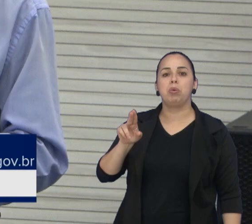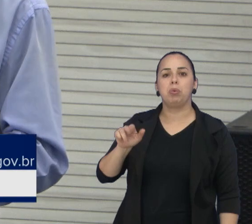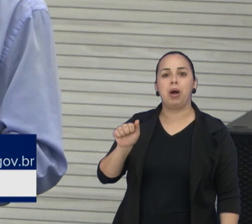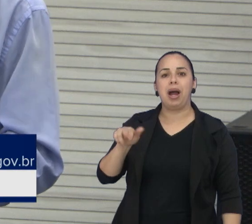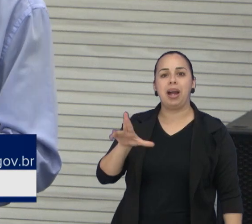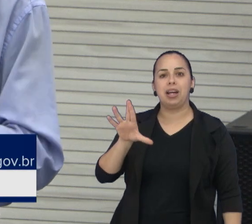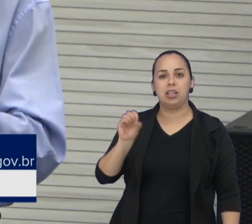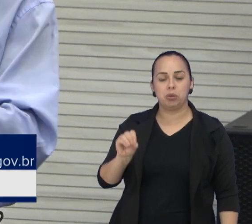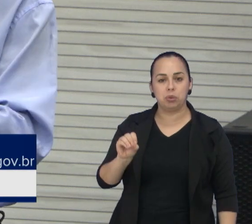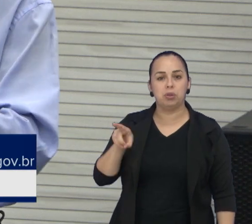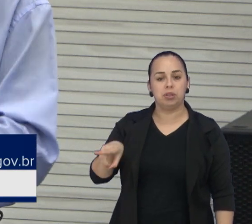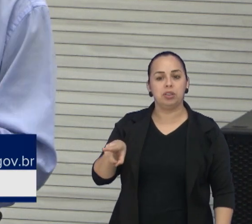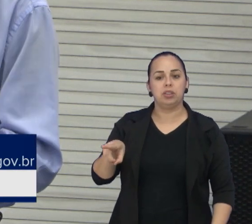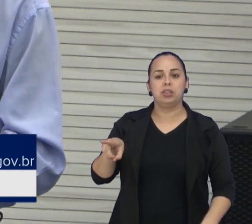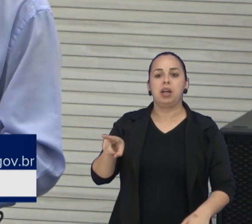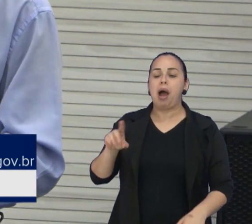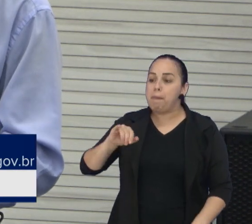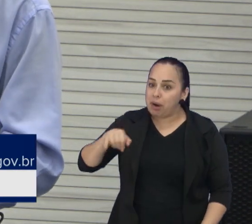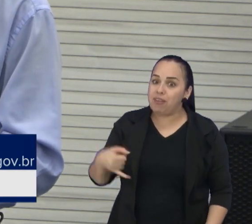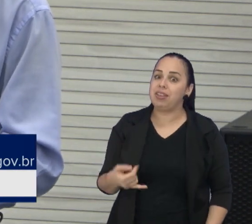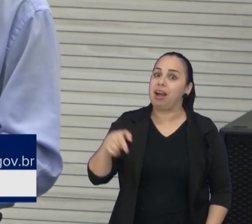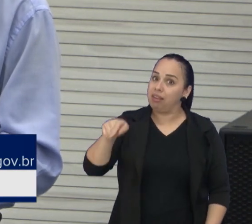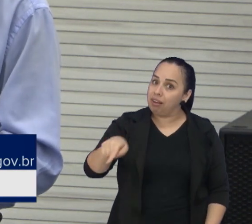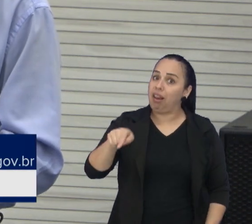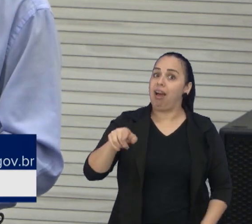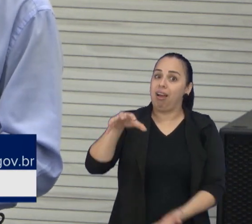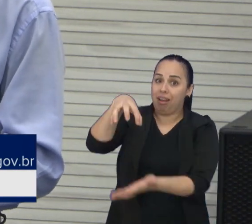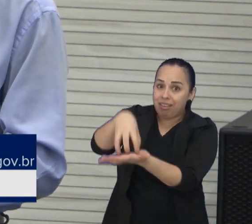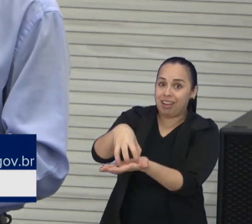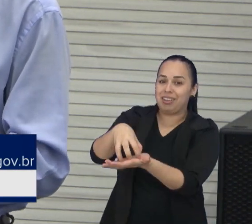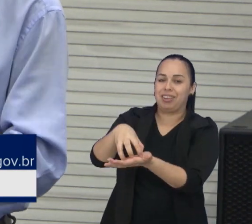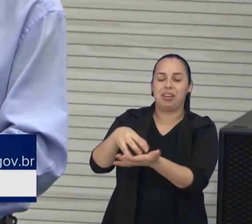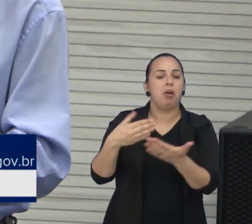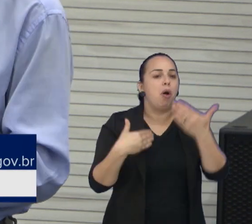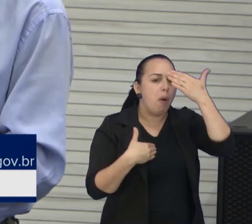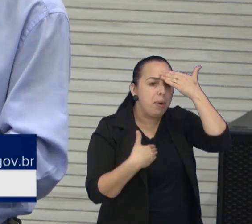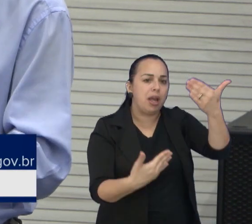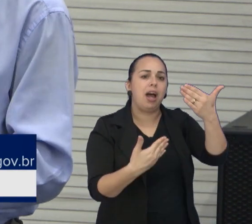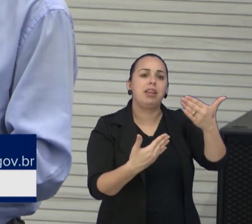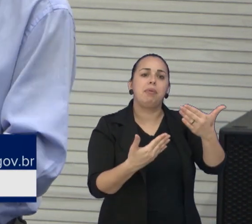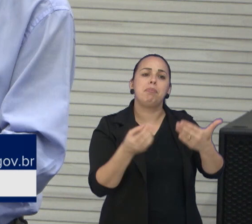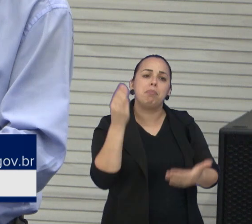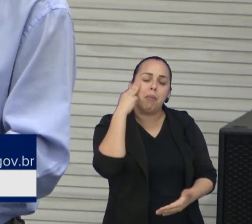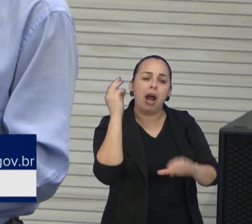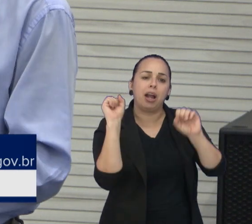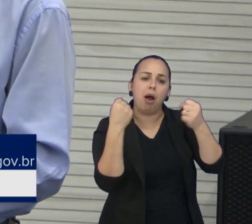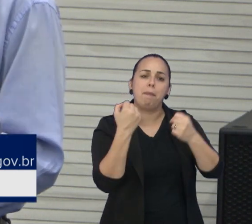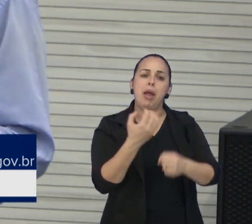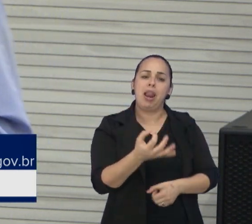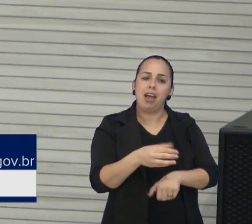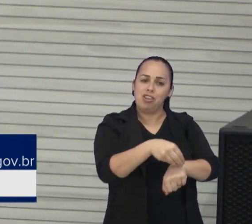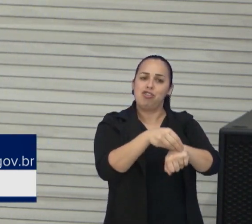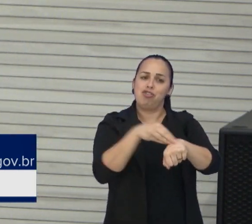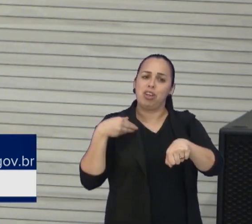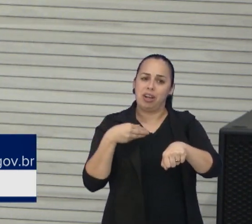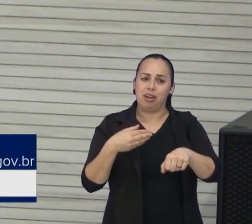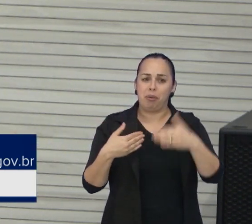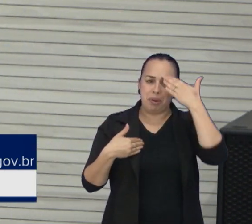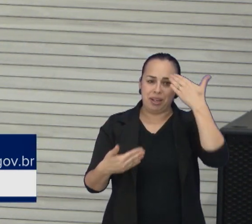né, junto com o PSDB, a gente aproveitar aquela área bem aproveitada. Obrigado, viu, Marcão, por deixar essa dica aí para a gente.